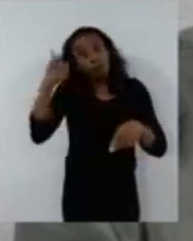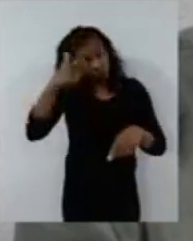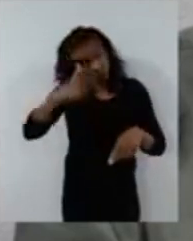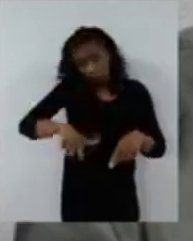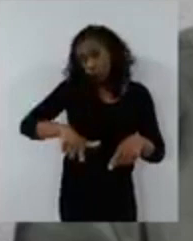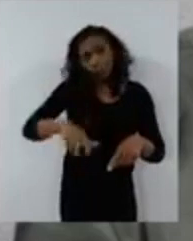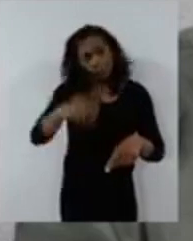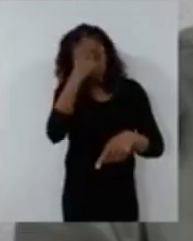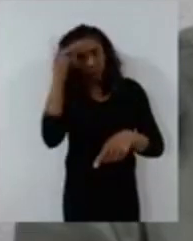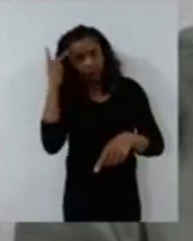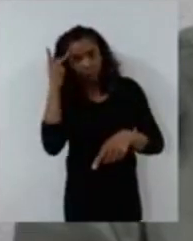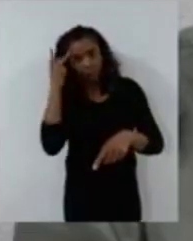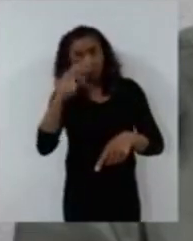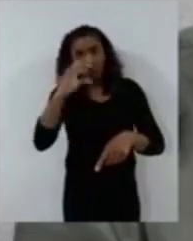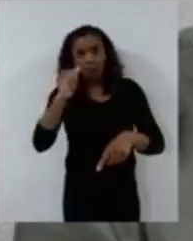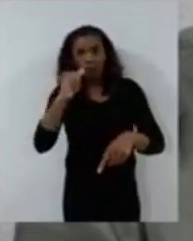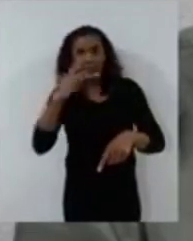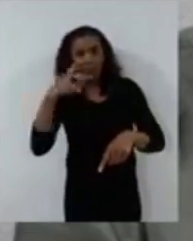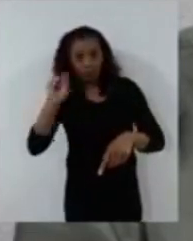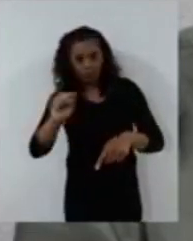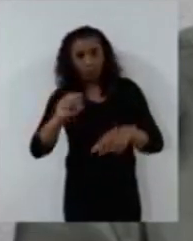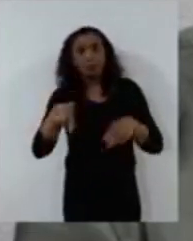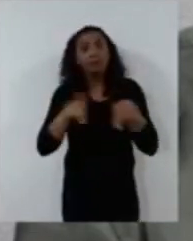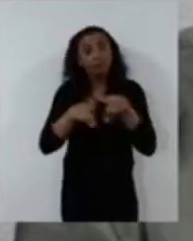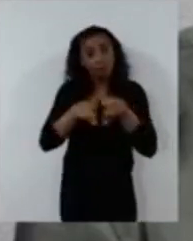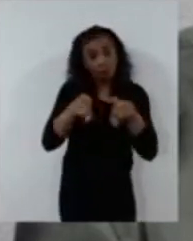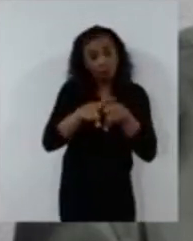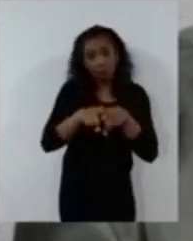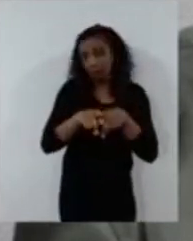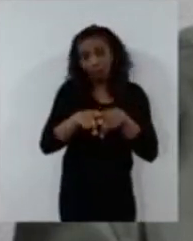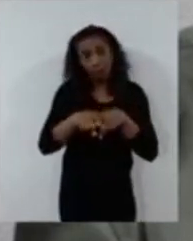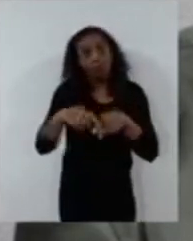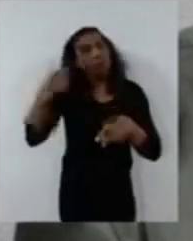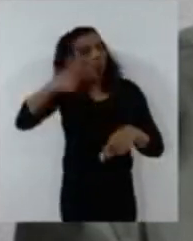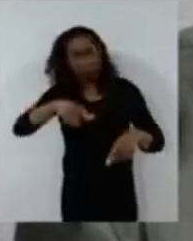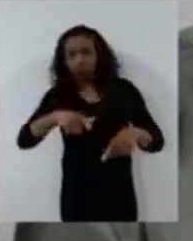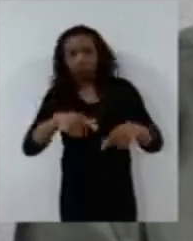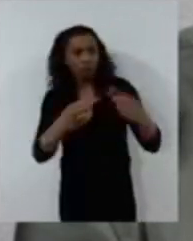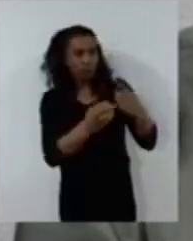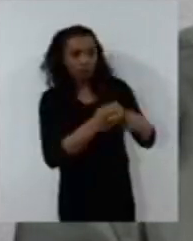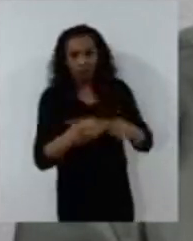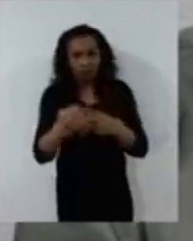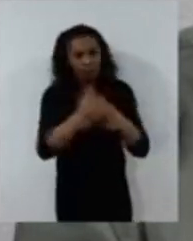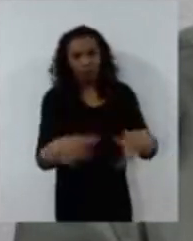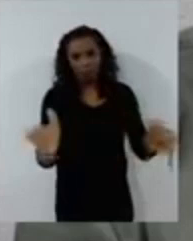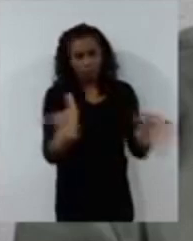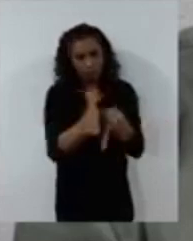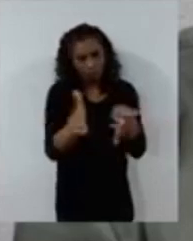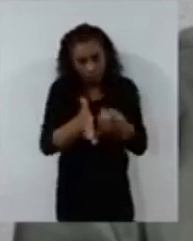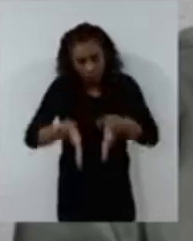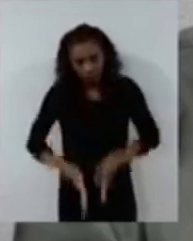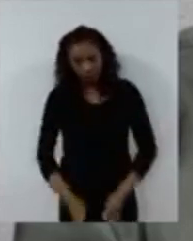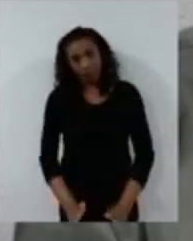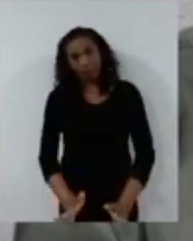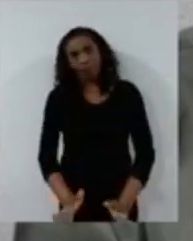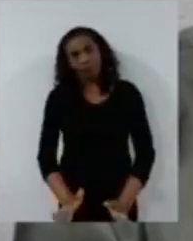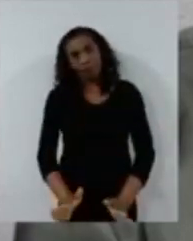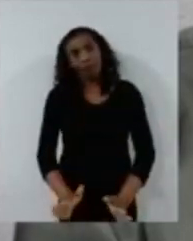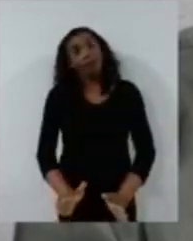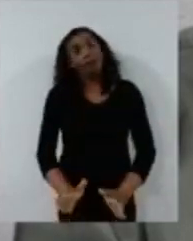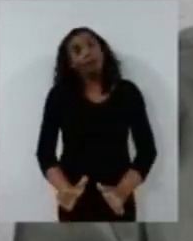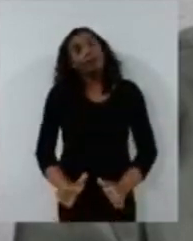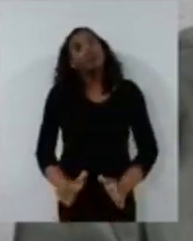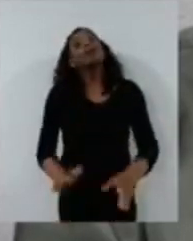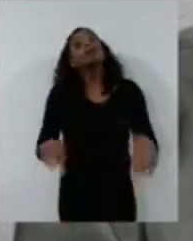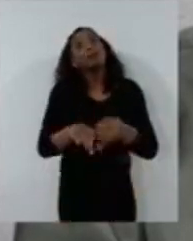e um grande número para os seus municípios de origem. É